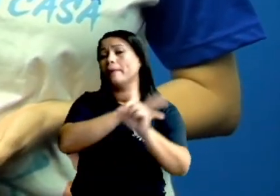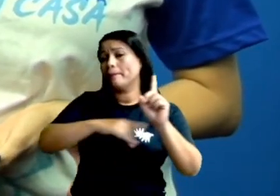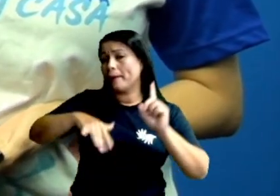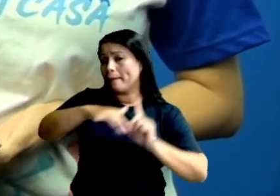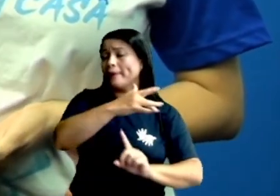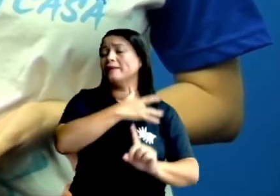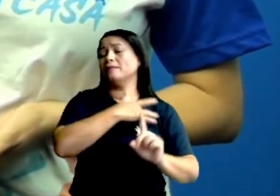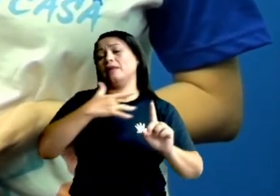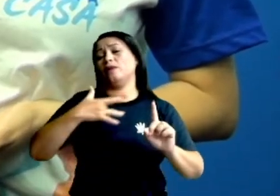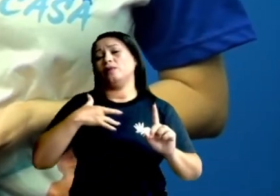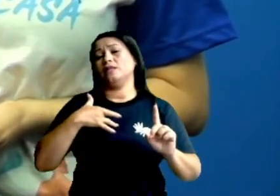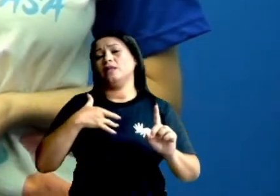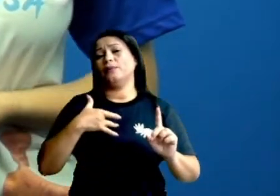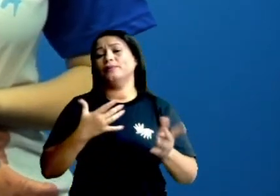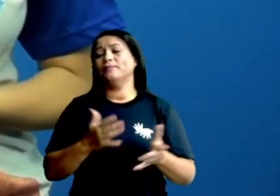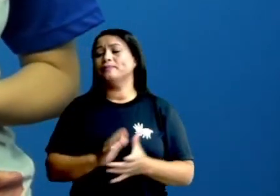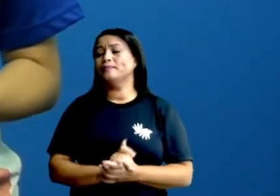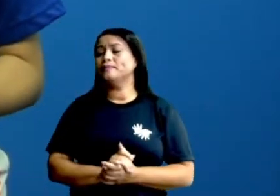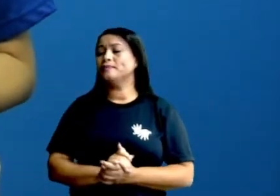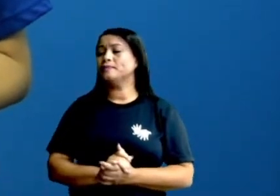nossa saúde, né?